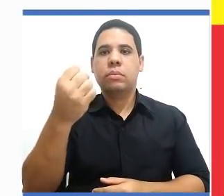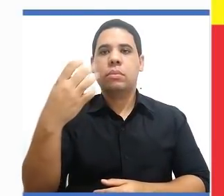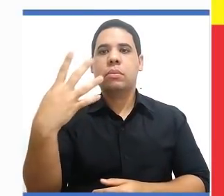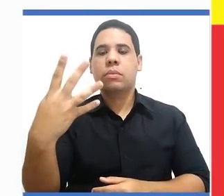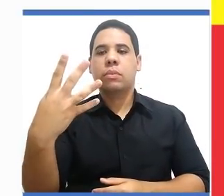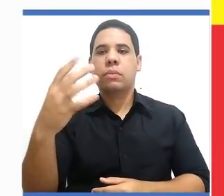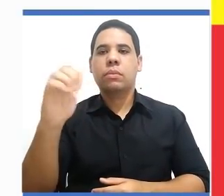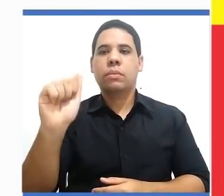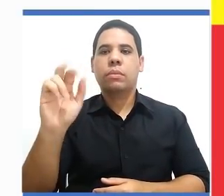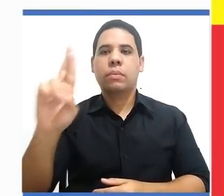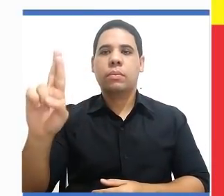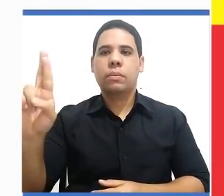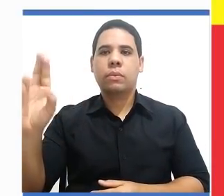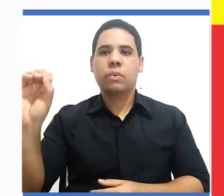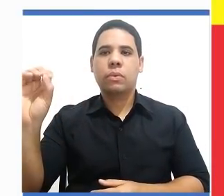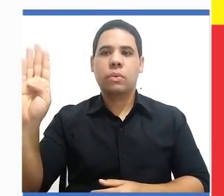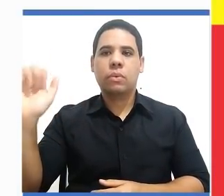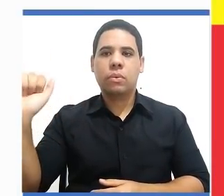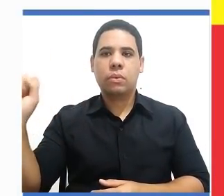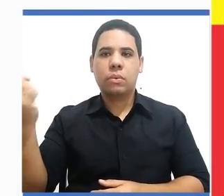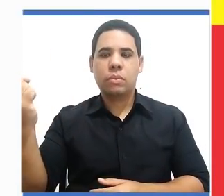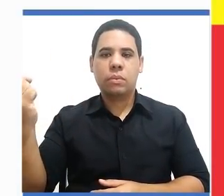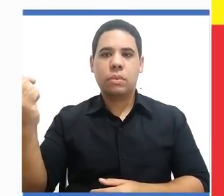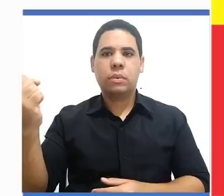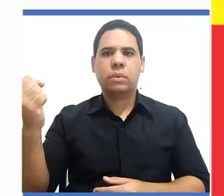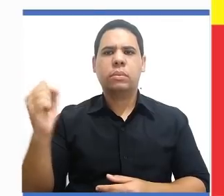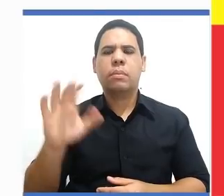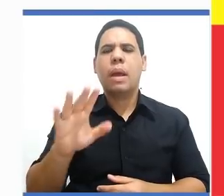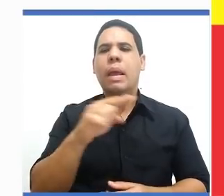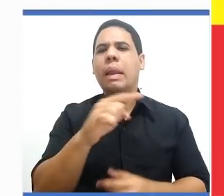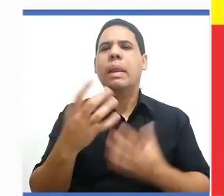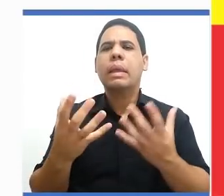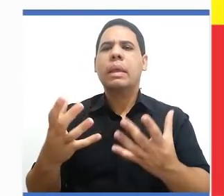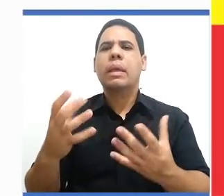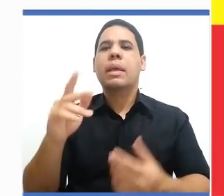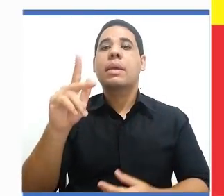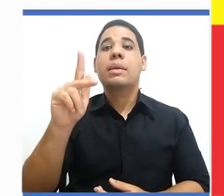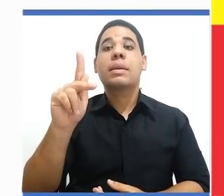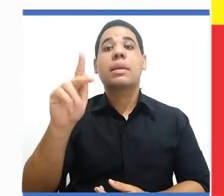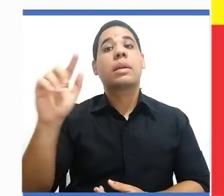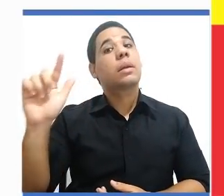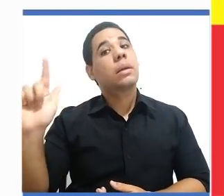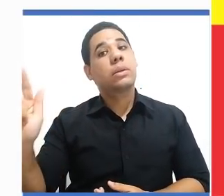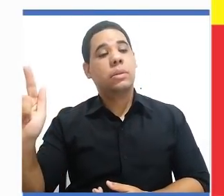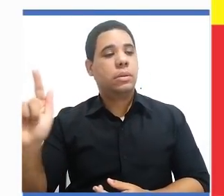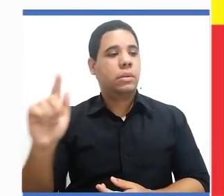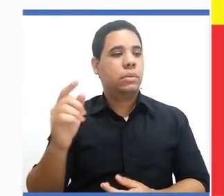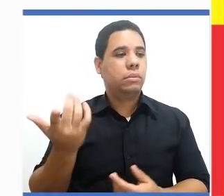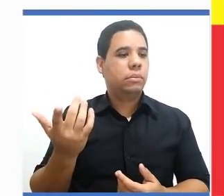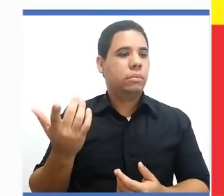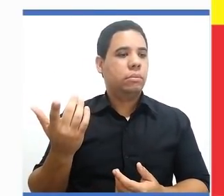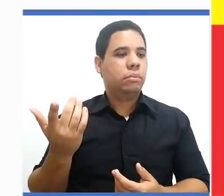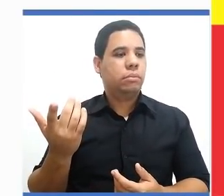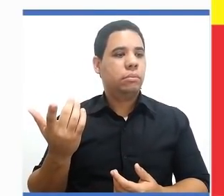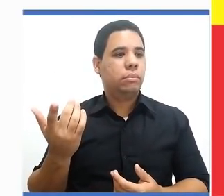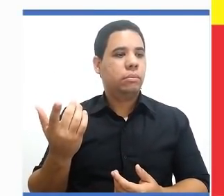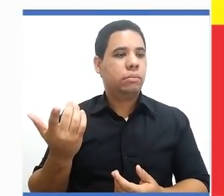que ele quer em quilograma. Então, se cada uma arroba equivale a 15 quilos,